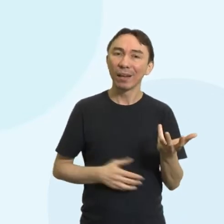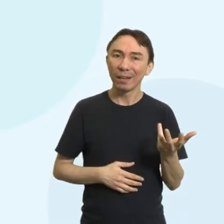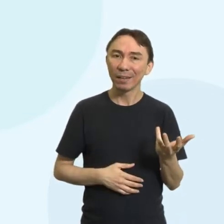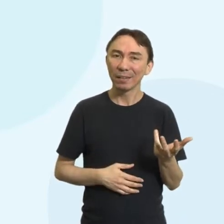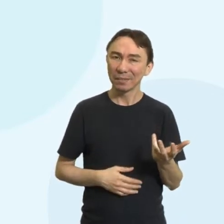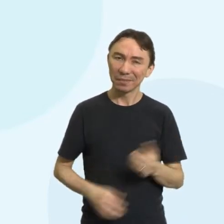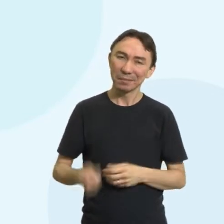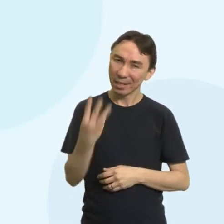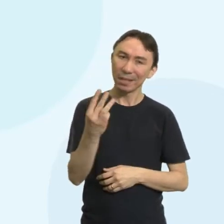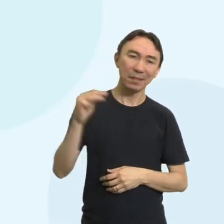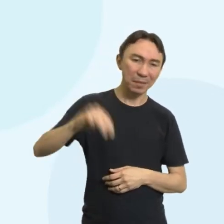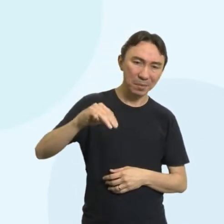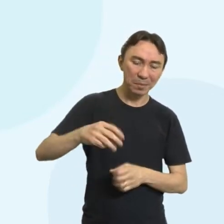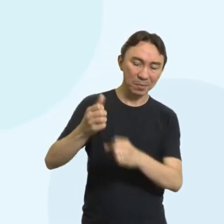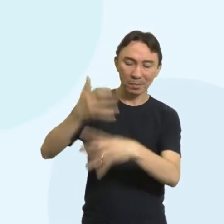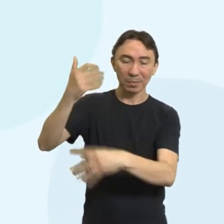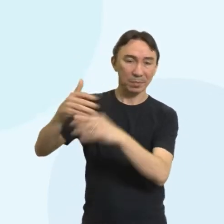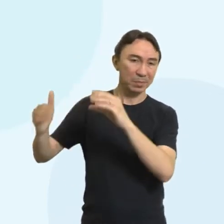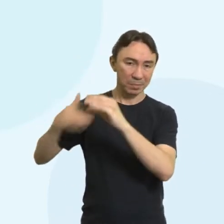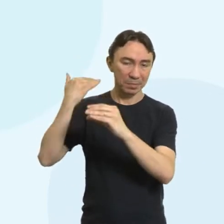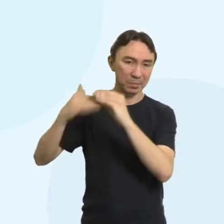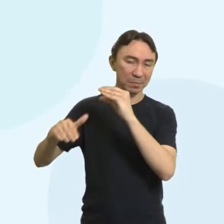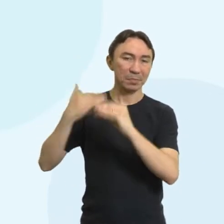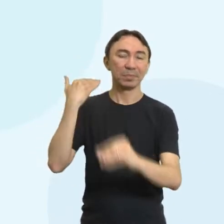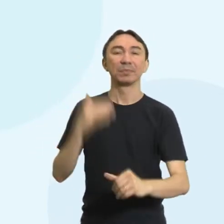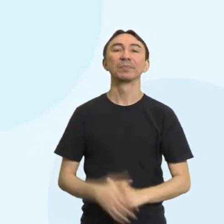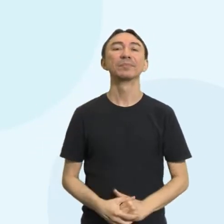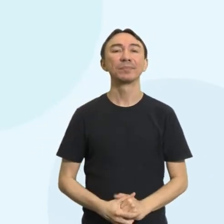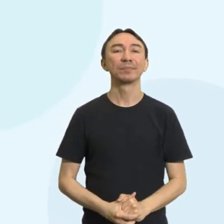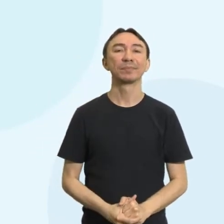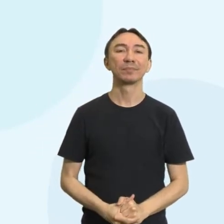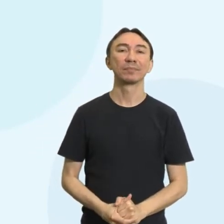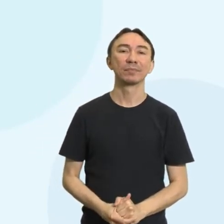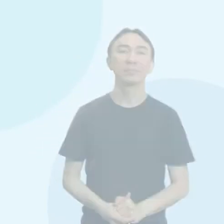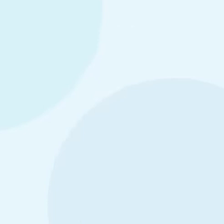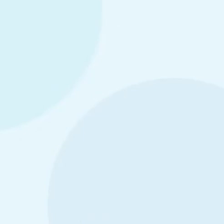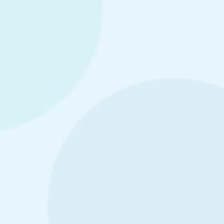minutos para interação e logo retornamos.